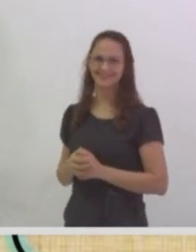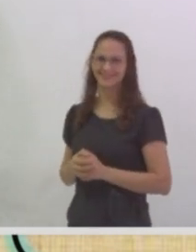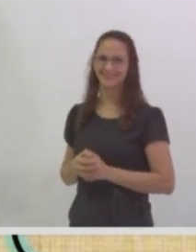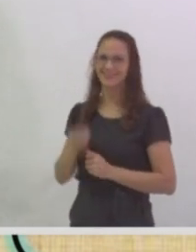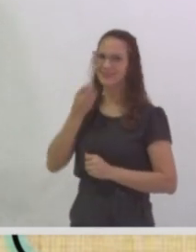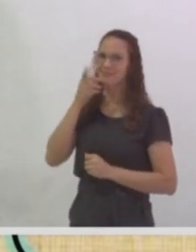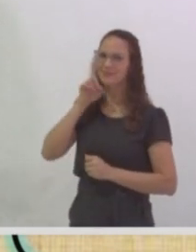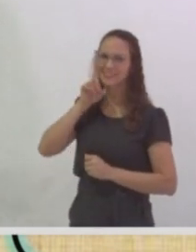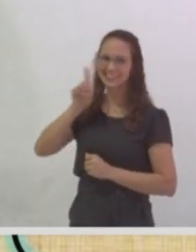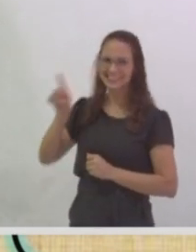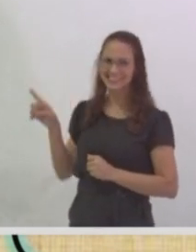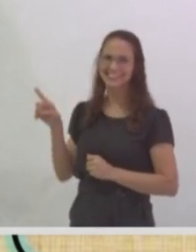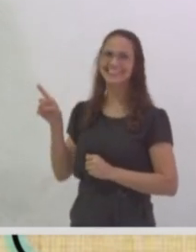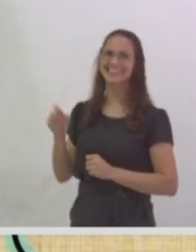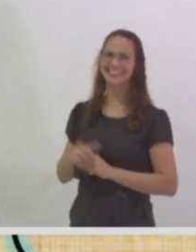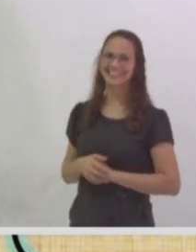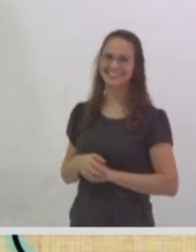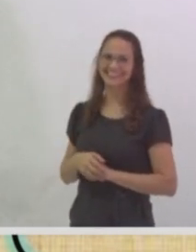Bom dia.